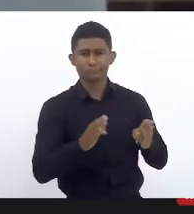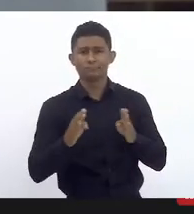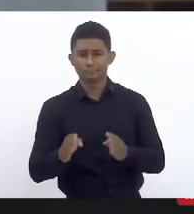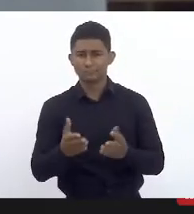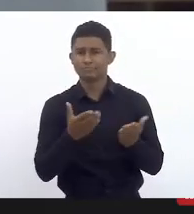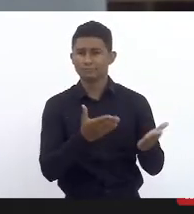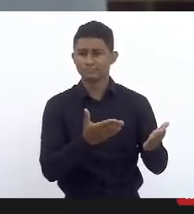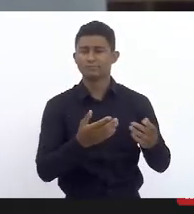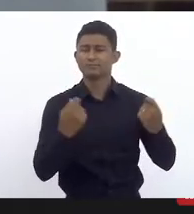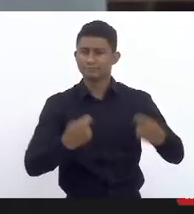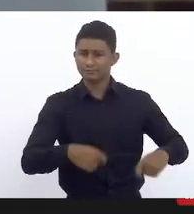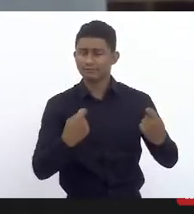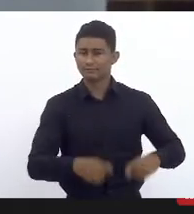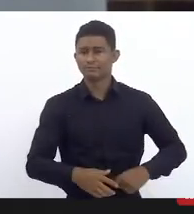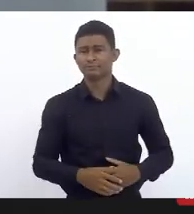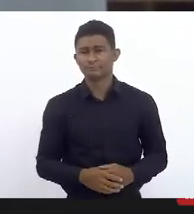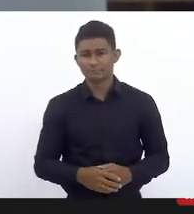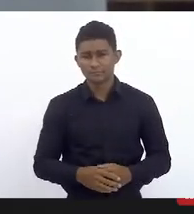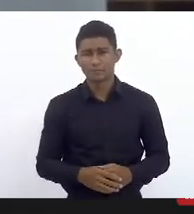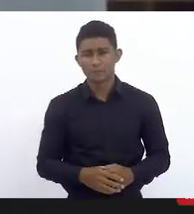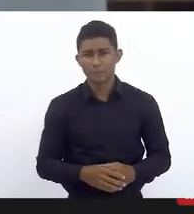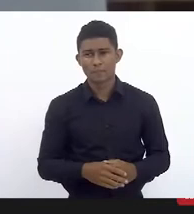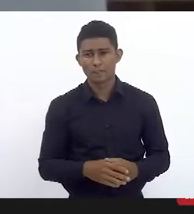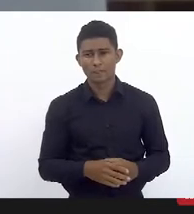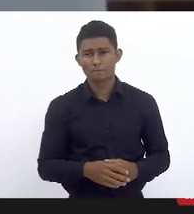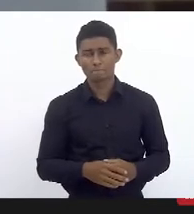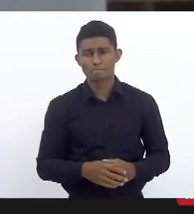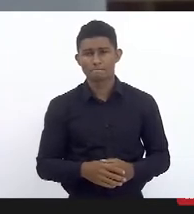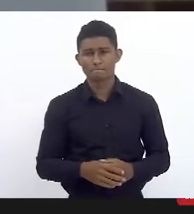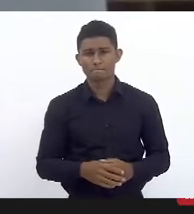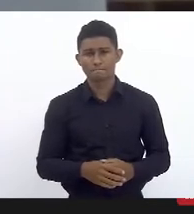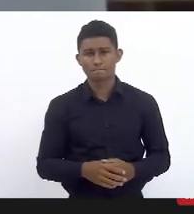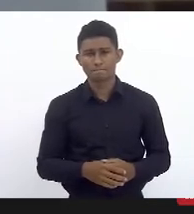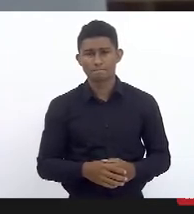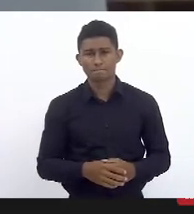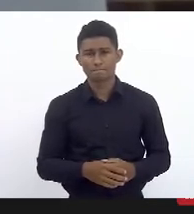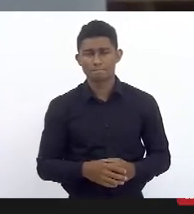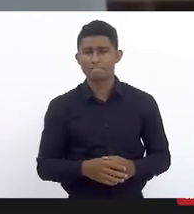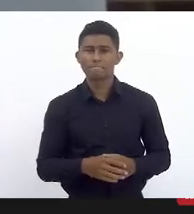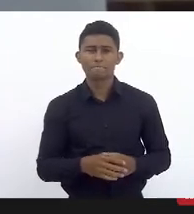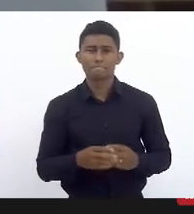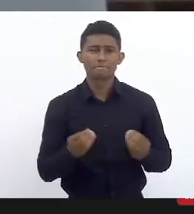com um sistema, de forma sistêmica, sendo redundante, para que ele realmente